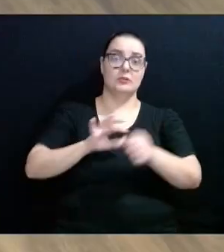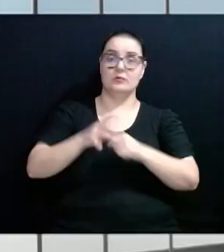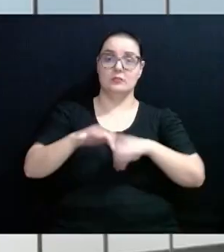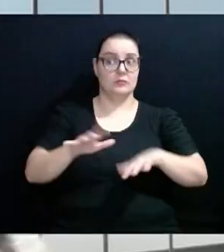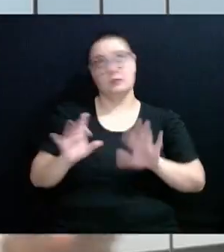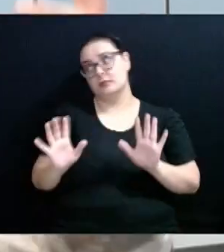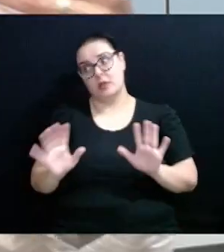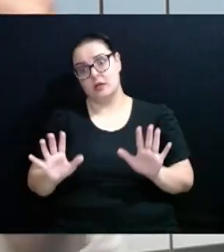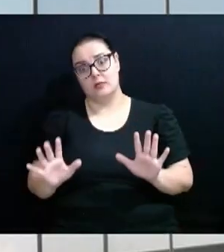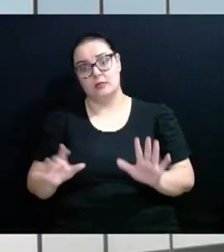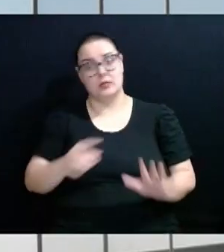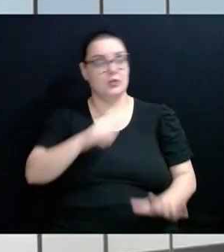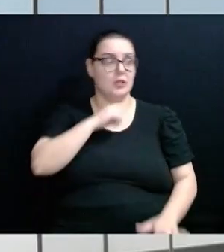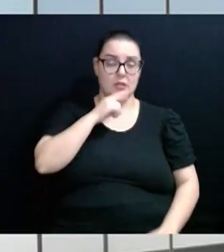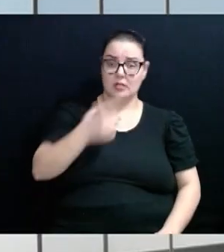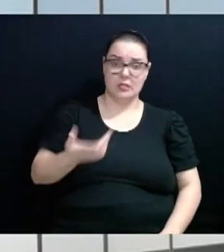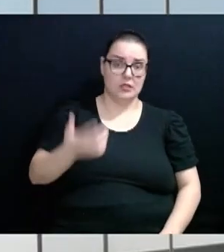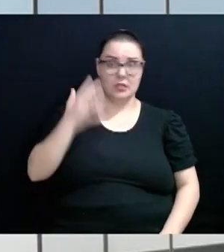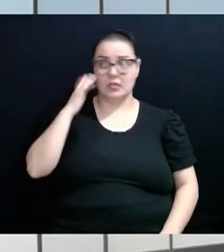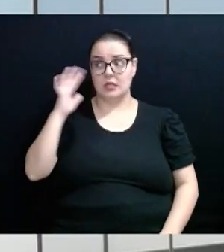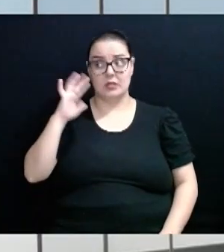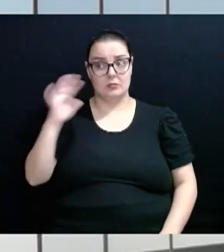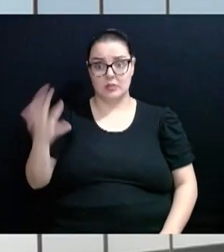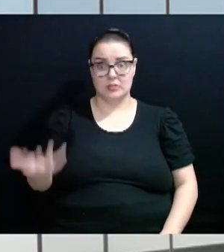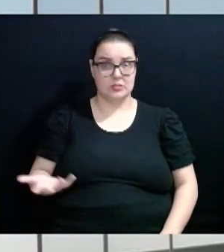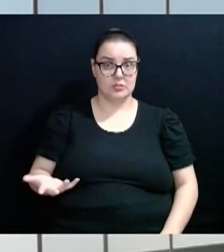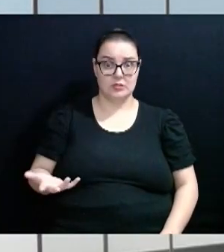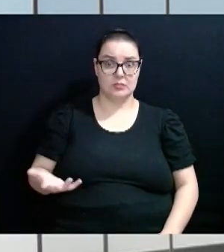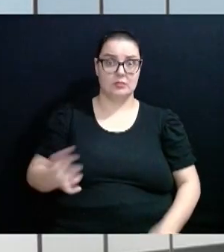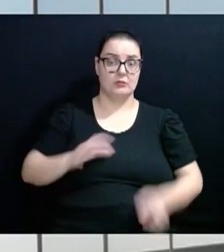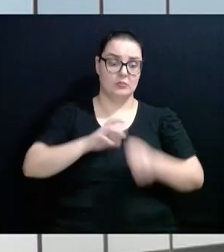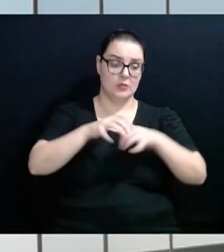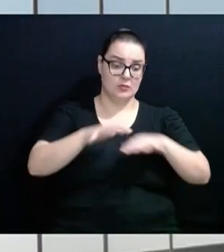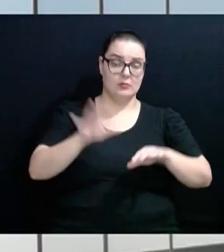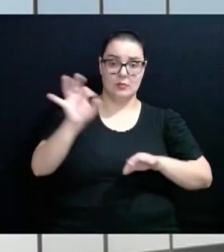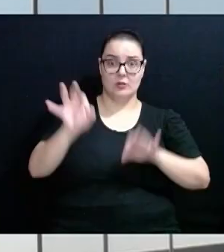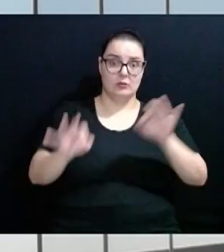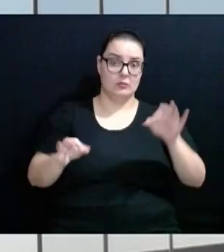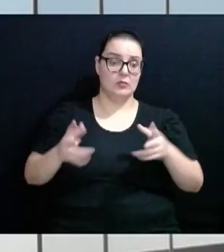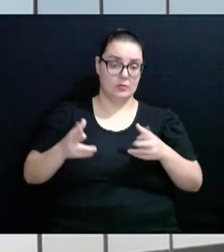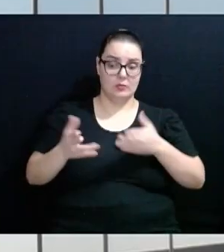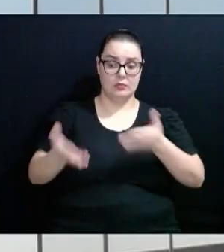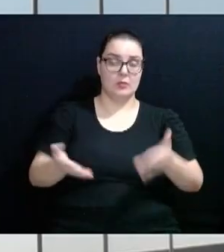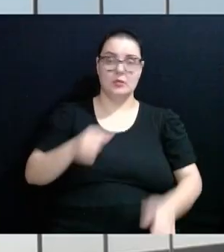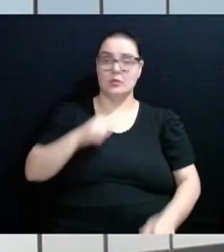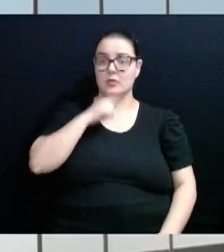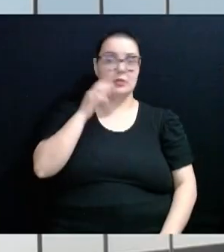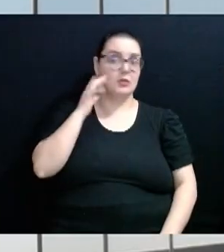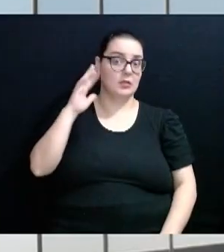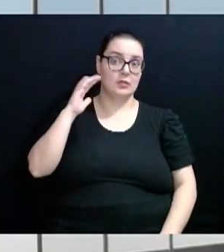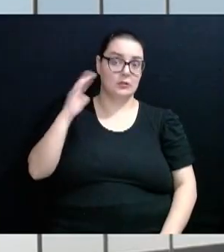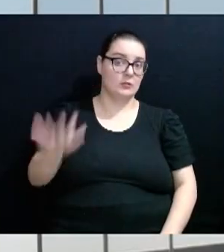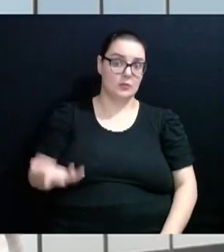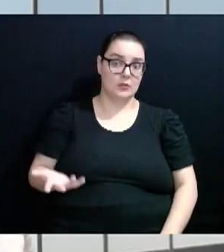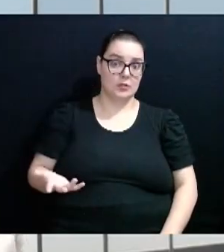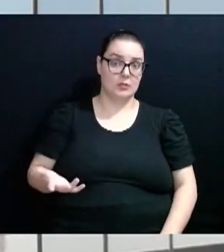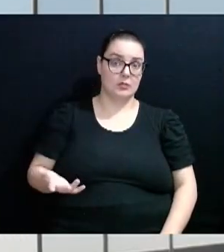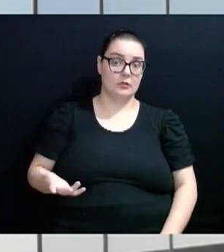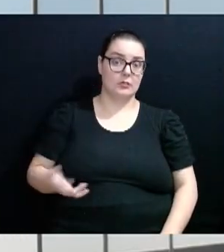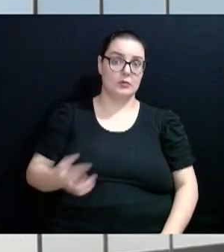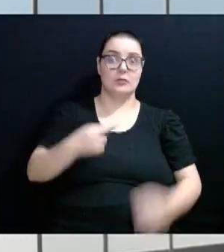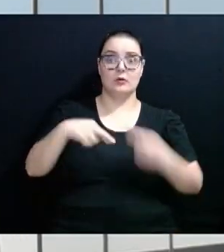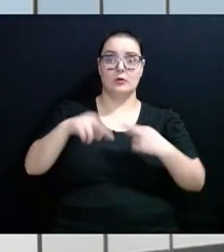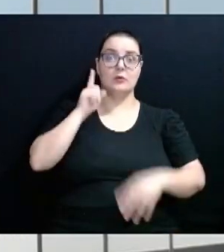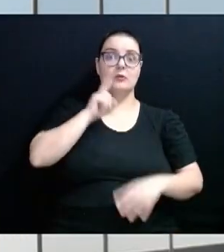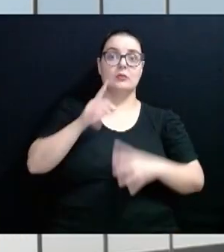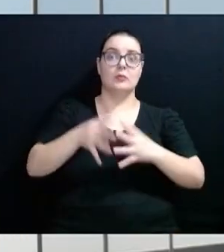ninguém imaginava uma pandemia da proporção que foi. Ninguém imaginava, a despeito do presidente Trump